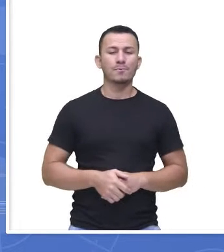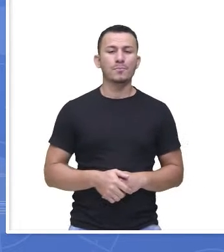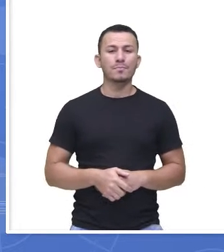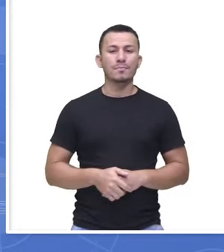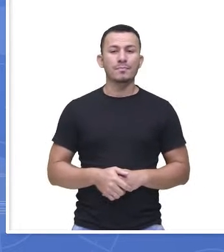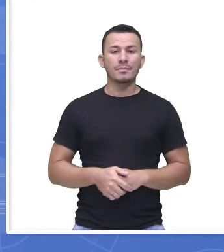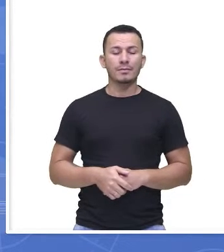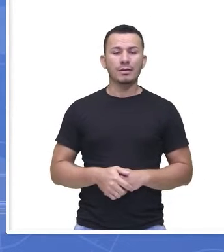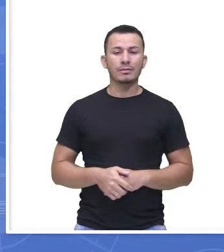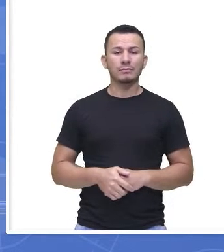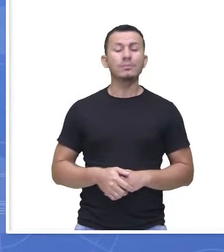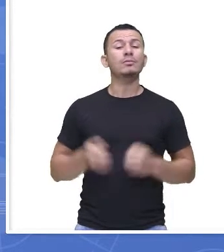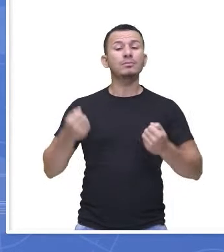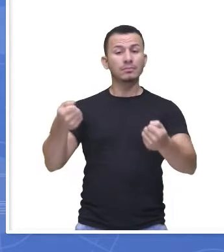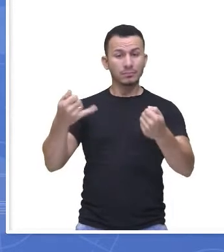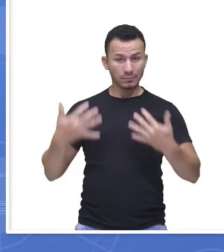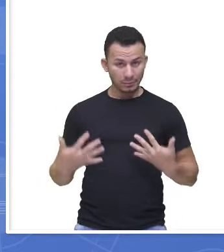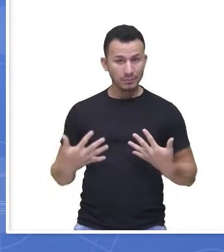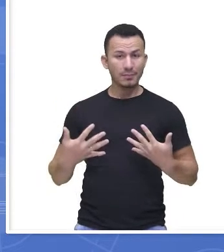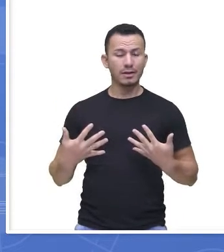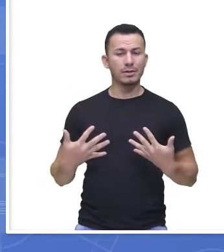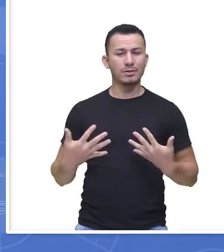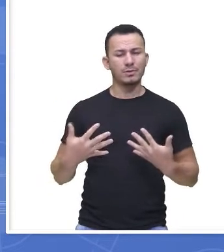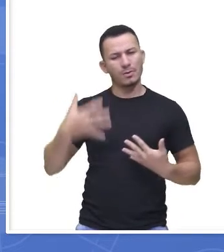por diversidade cultural,